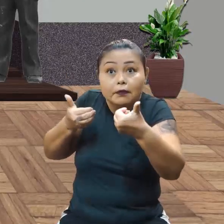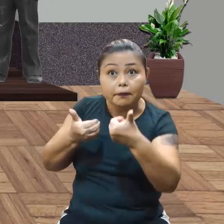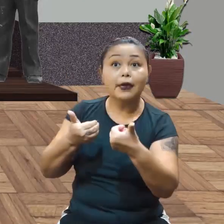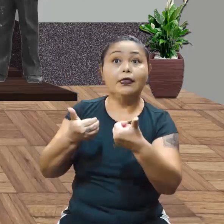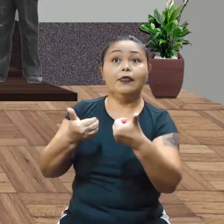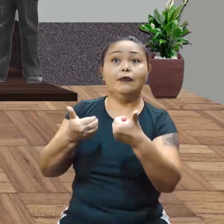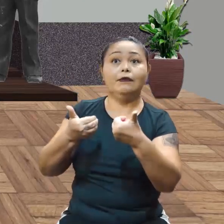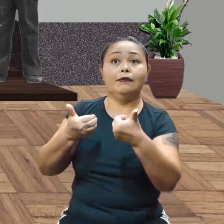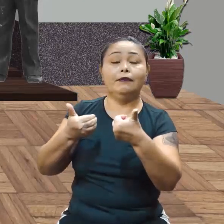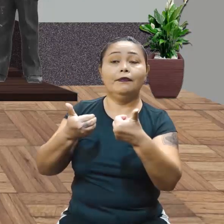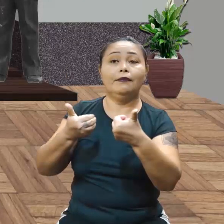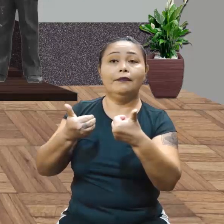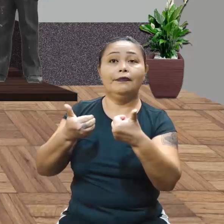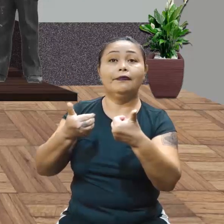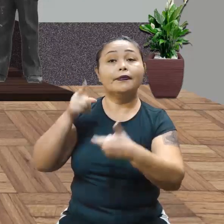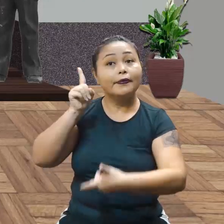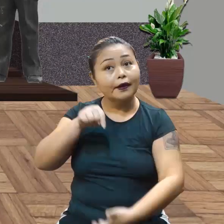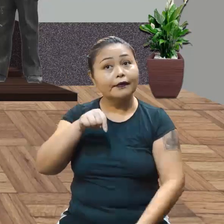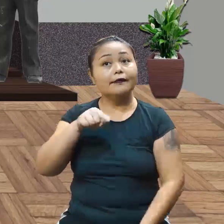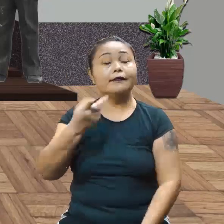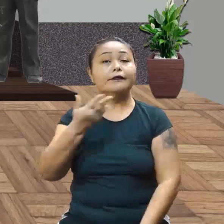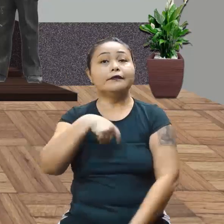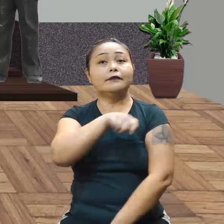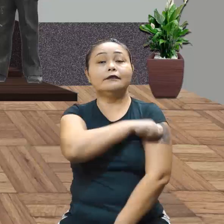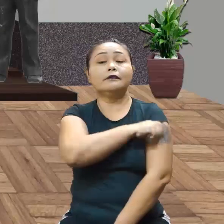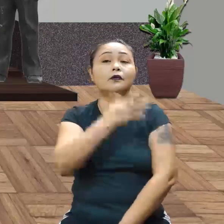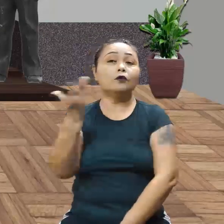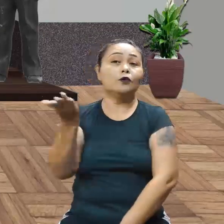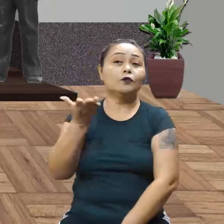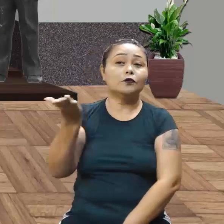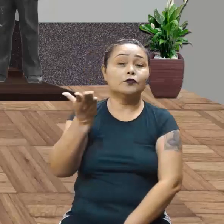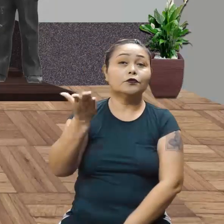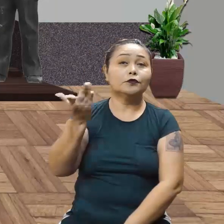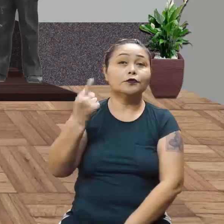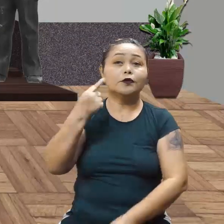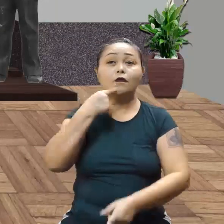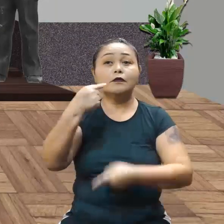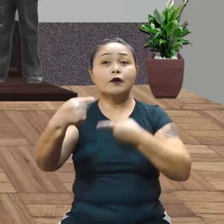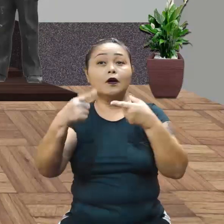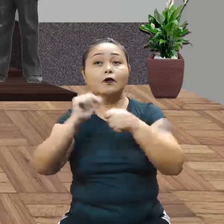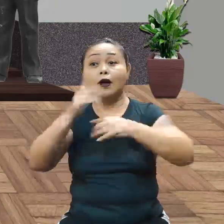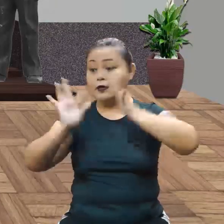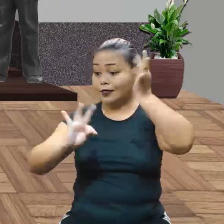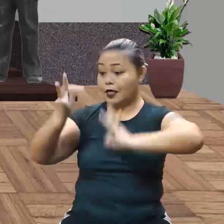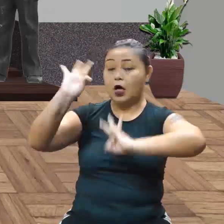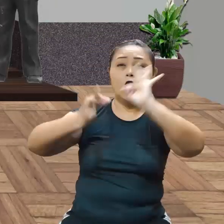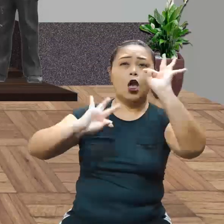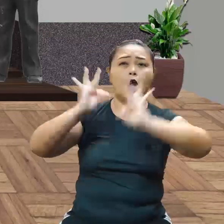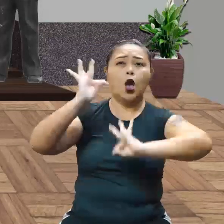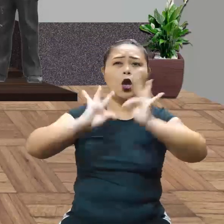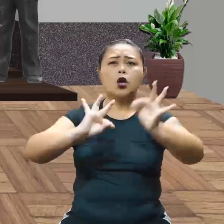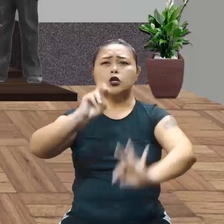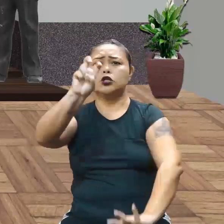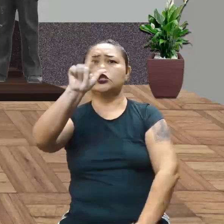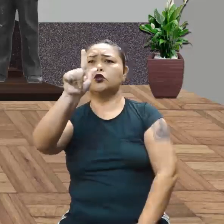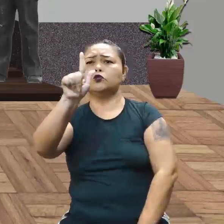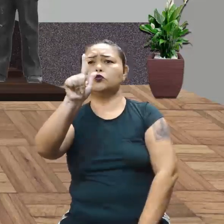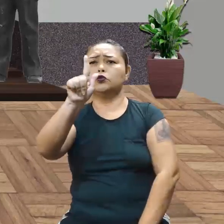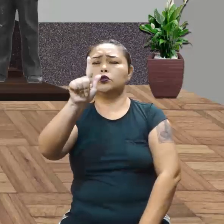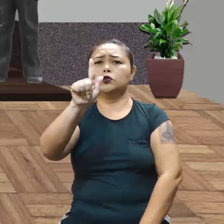distanciamento. Aluno, hoje que nós já estamos discutindo a tecnologia